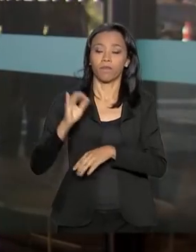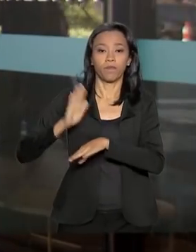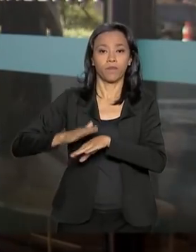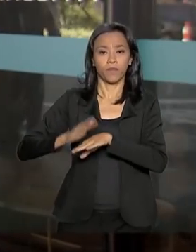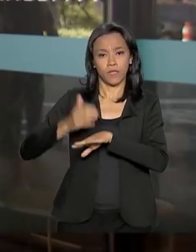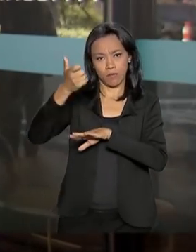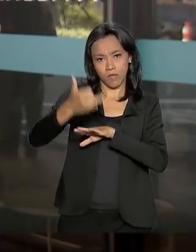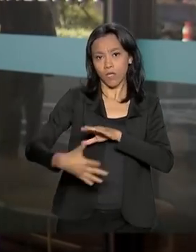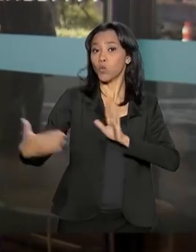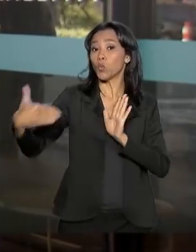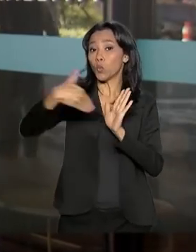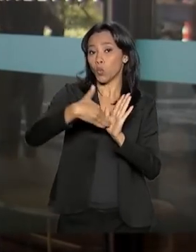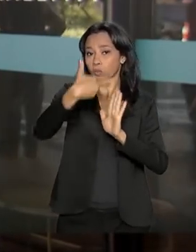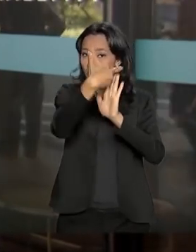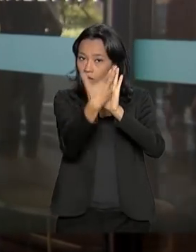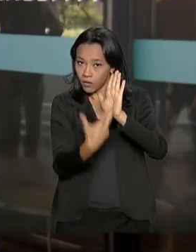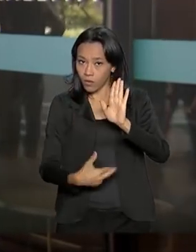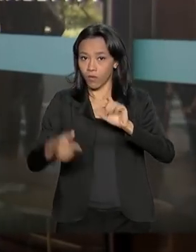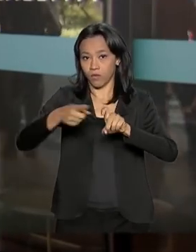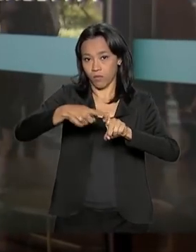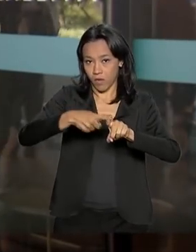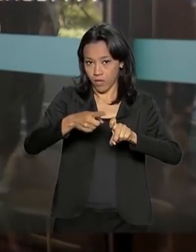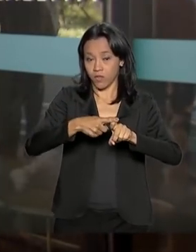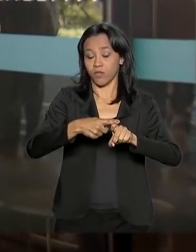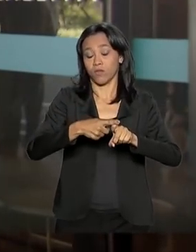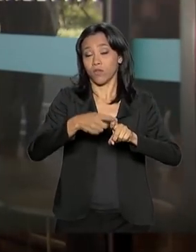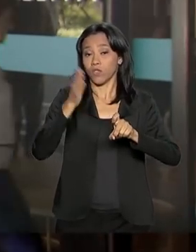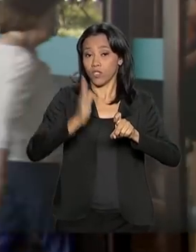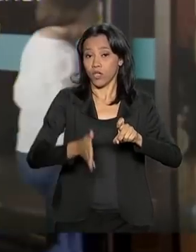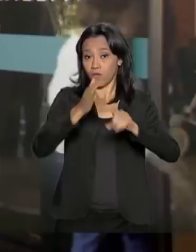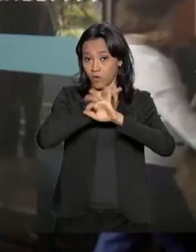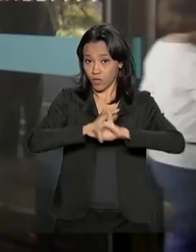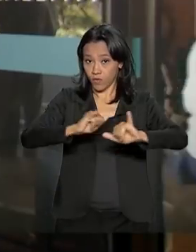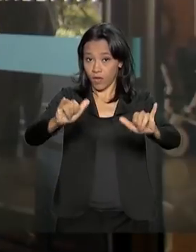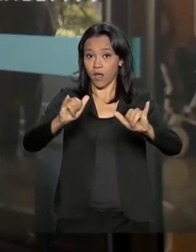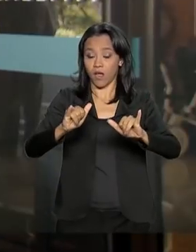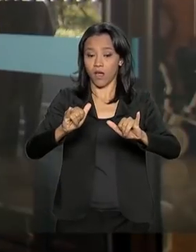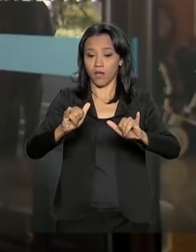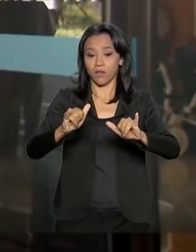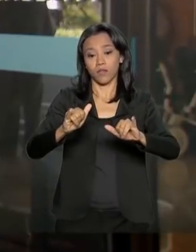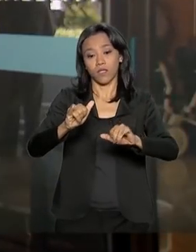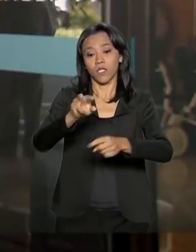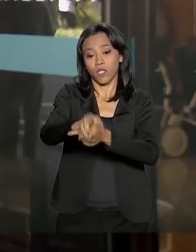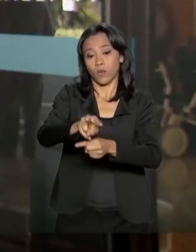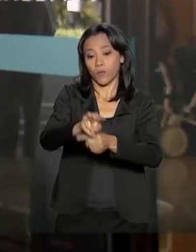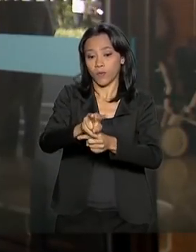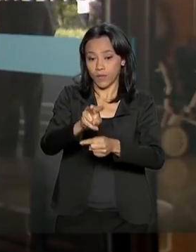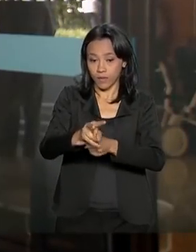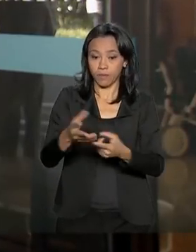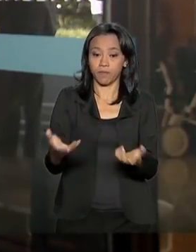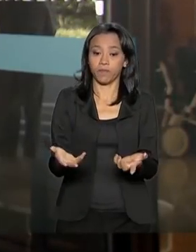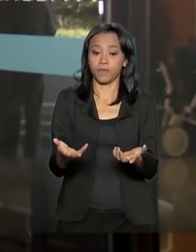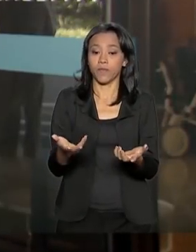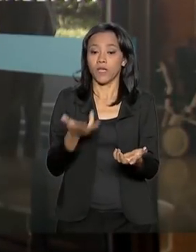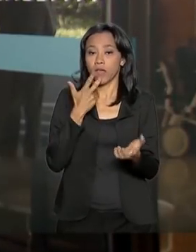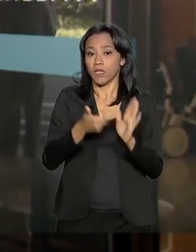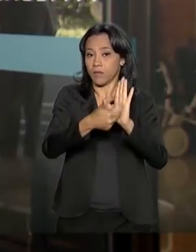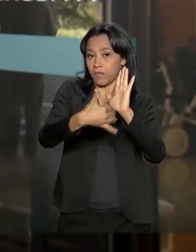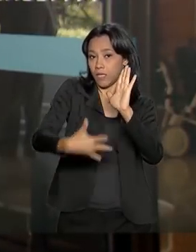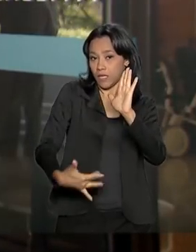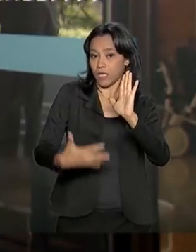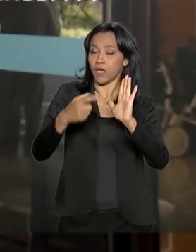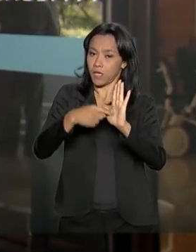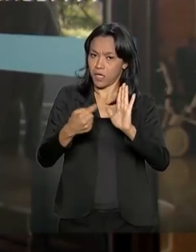último boletim médico divulgado pela equipe que a cuida aqui do Presidente da República a situação dele